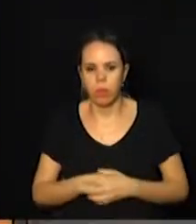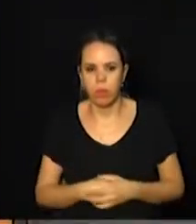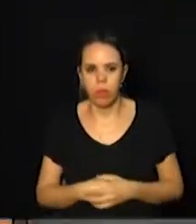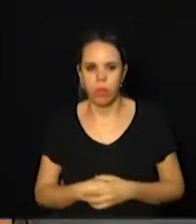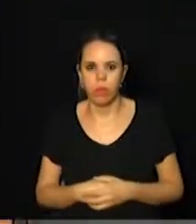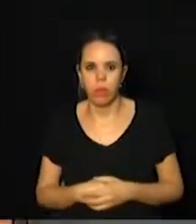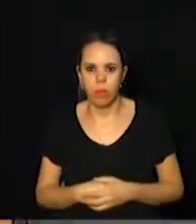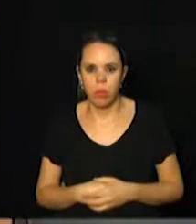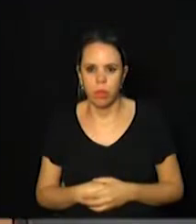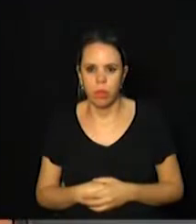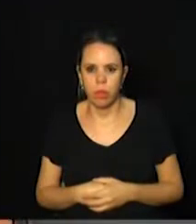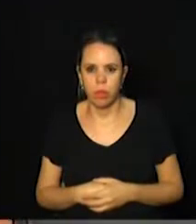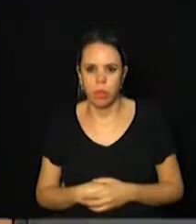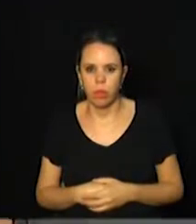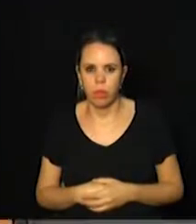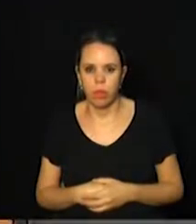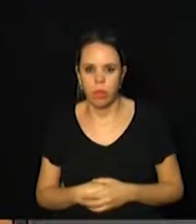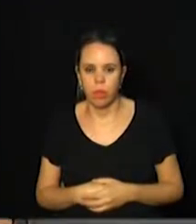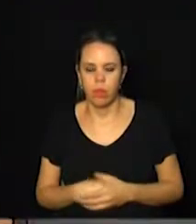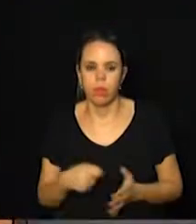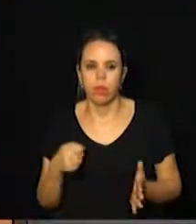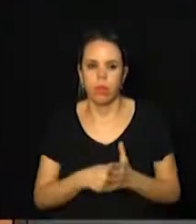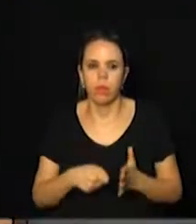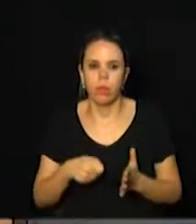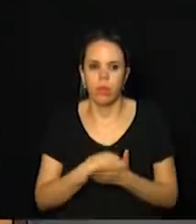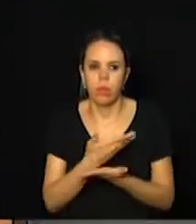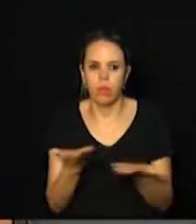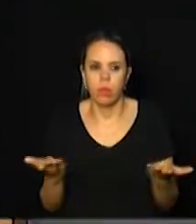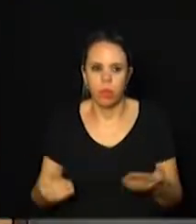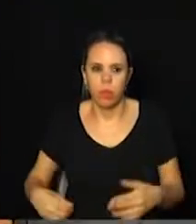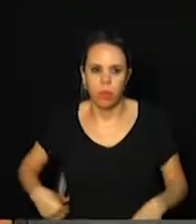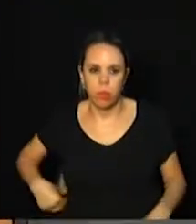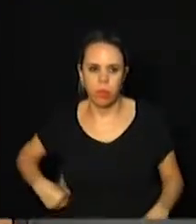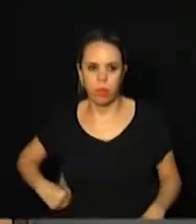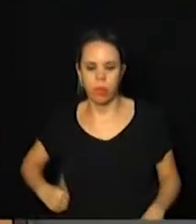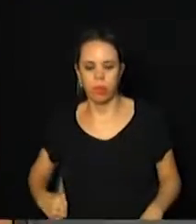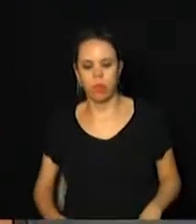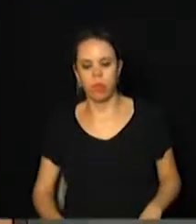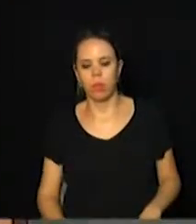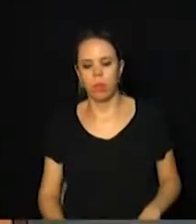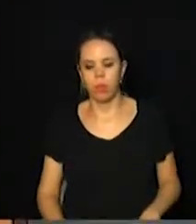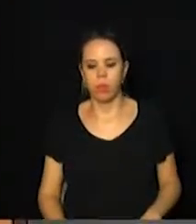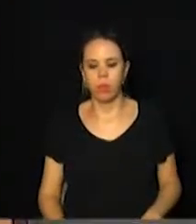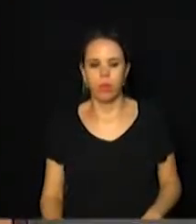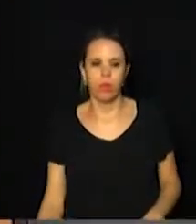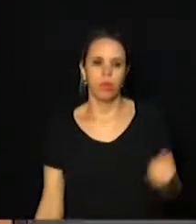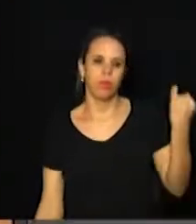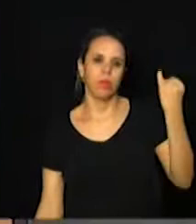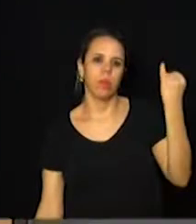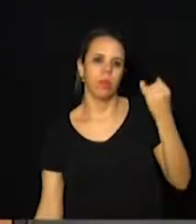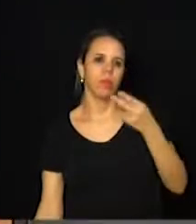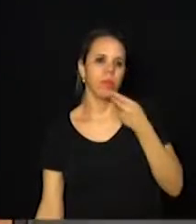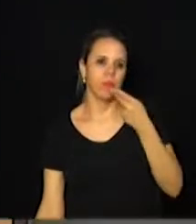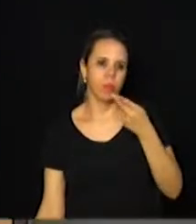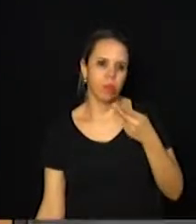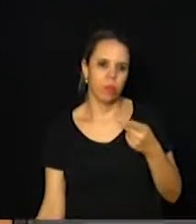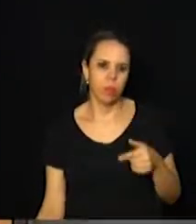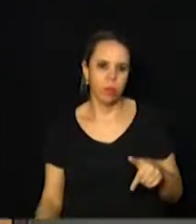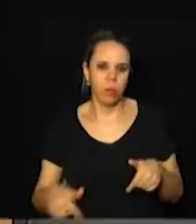como também das lutas que você estava então importante iniciativa